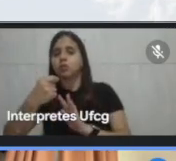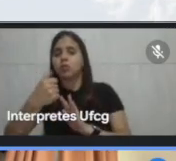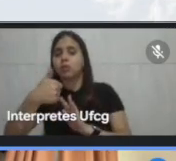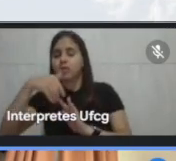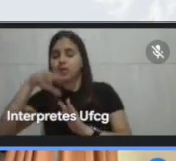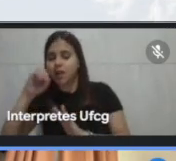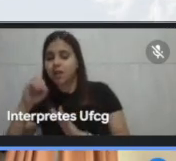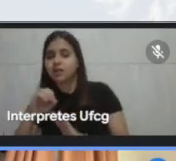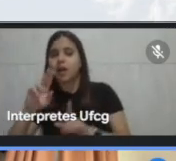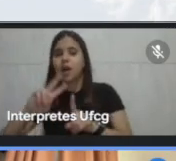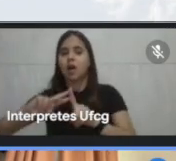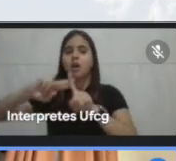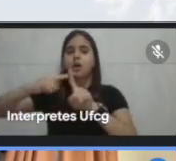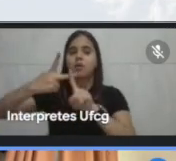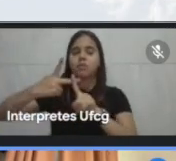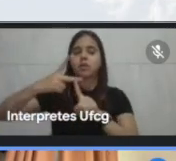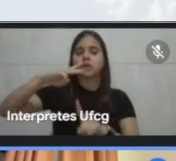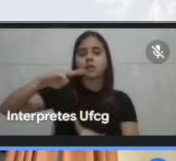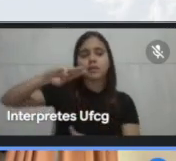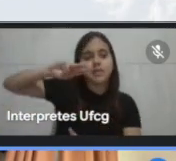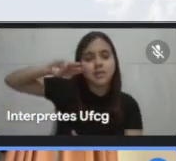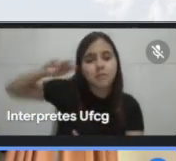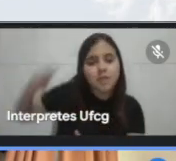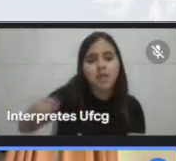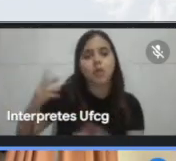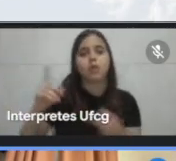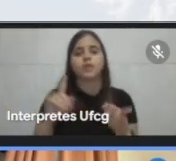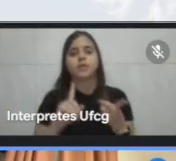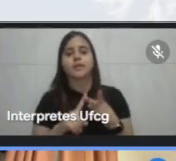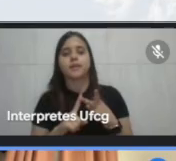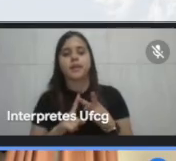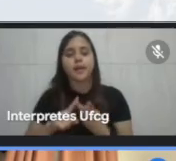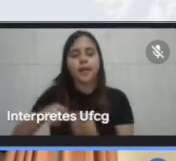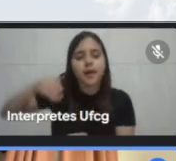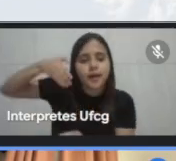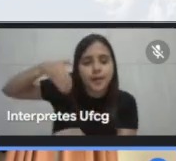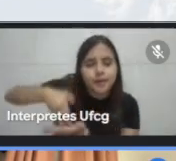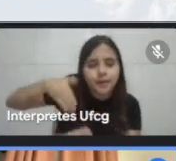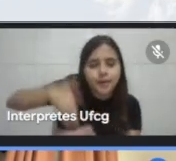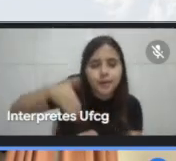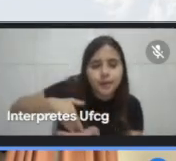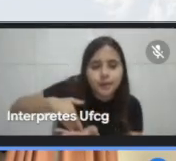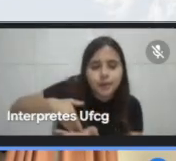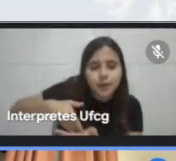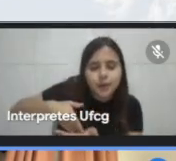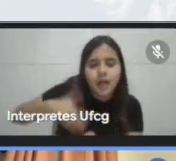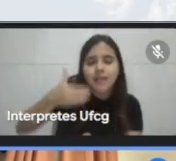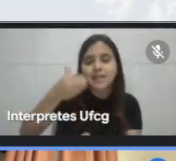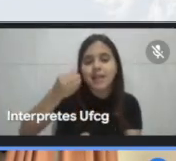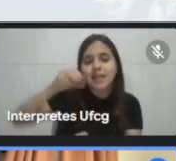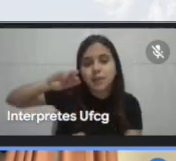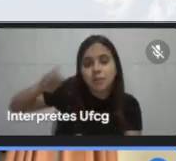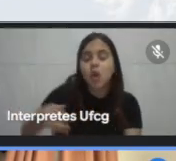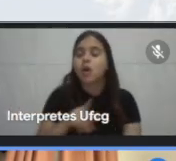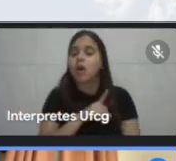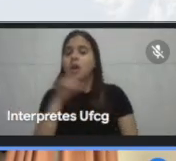De 2040 para 2050, isso seria em 6 milhões. Então, a nível de comparação, por exemplo, para